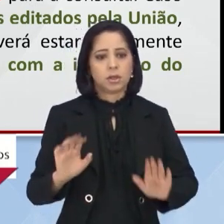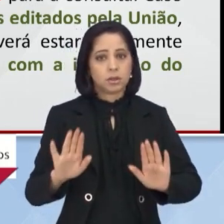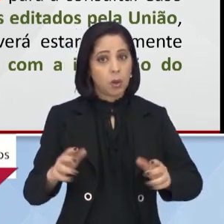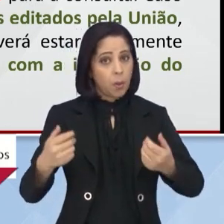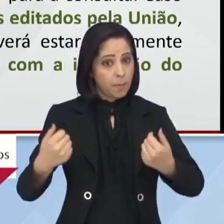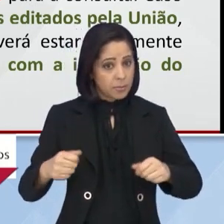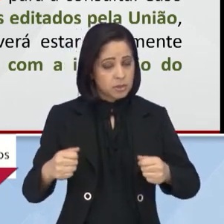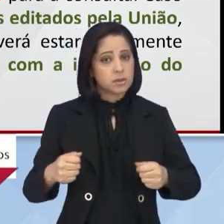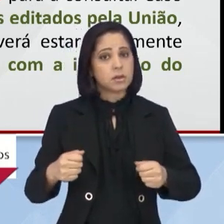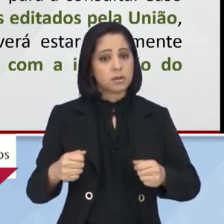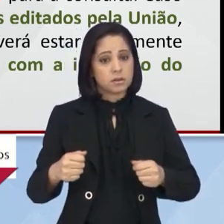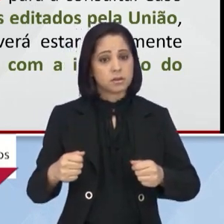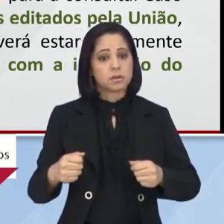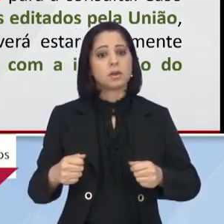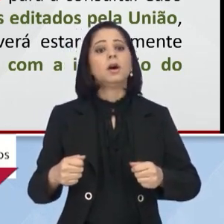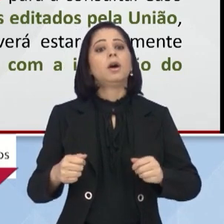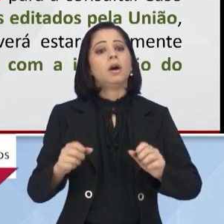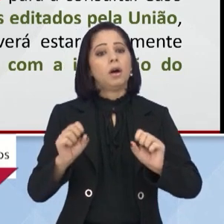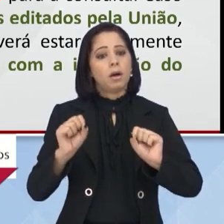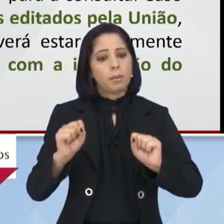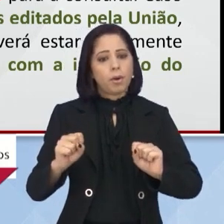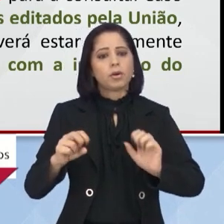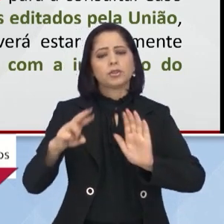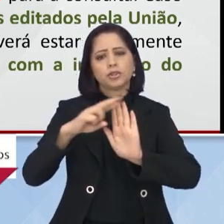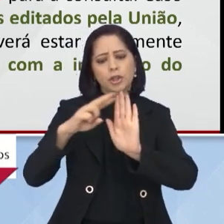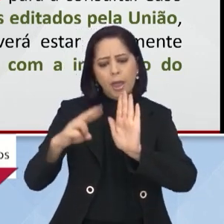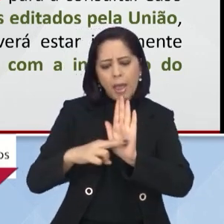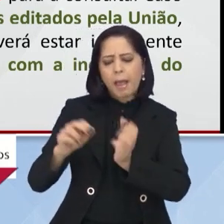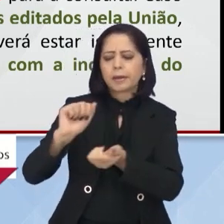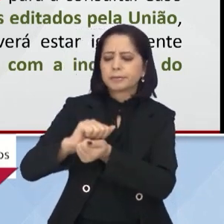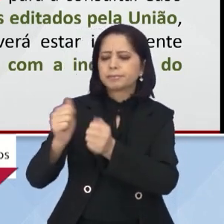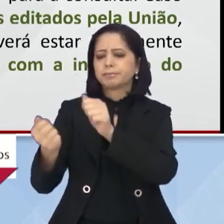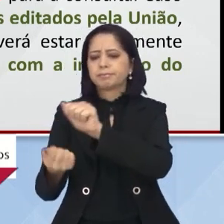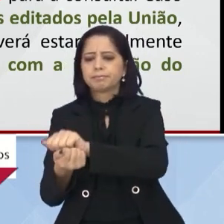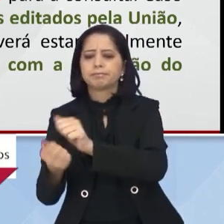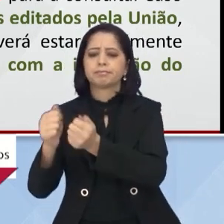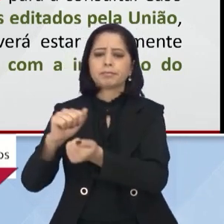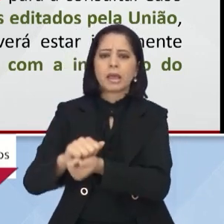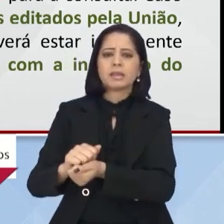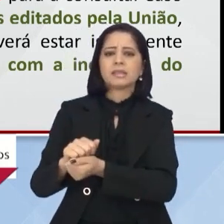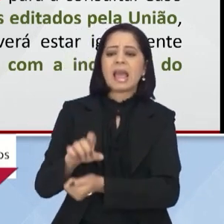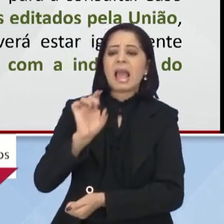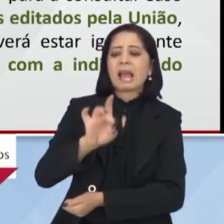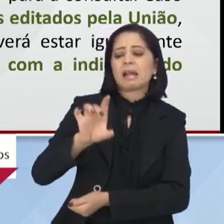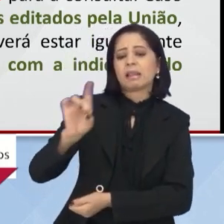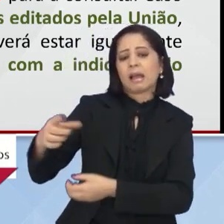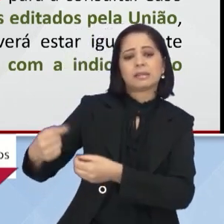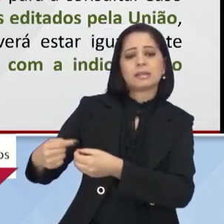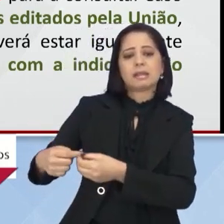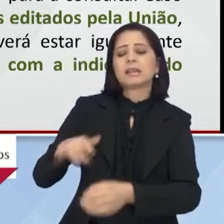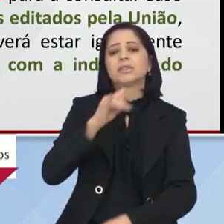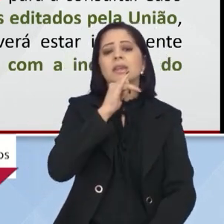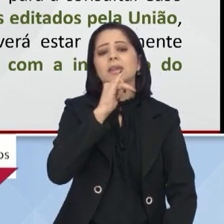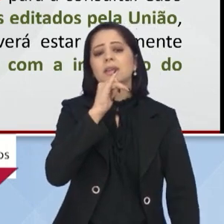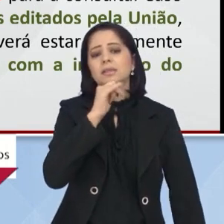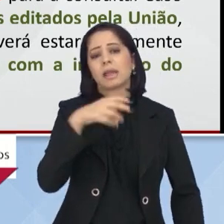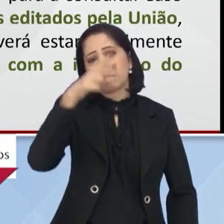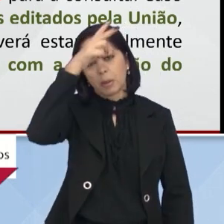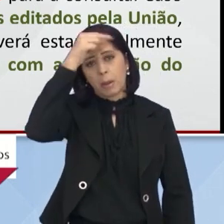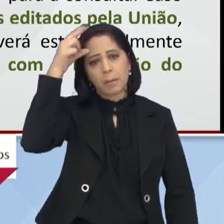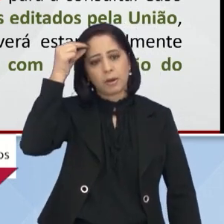nosso Presidente né adiram a a normas mais compatíveis com a sua realidade local como por exemplo da da que da